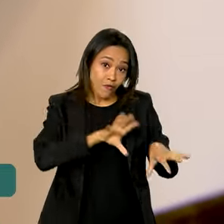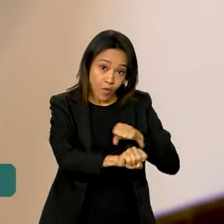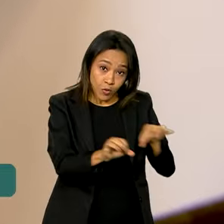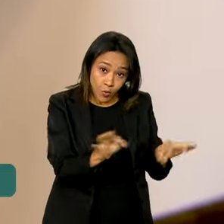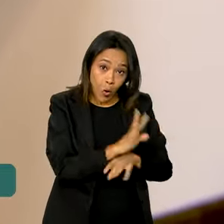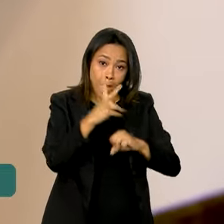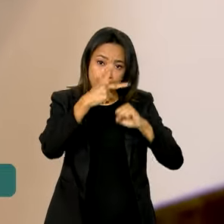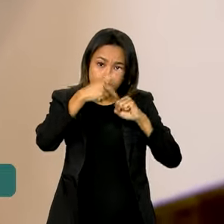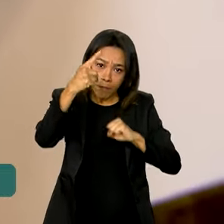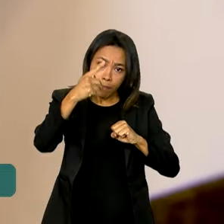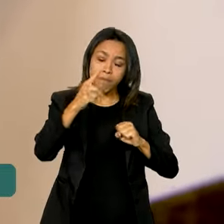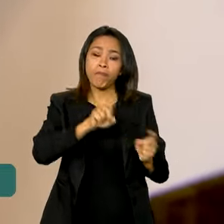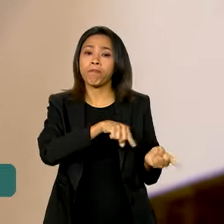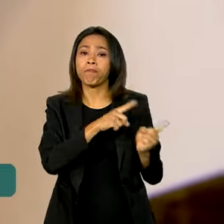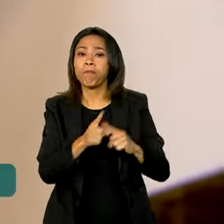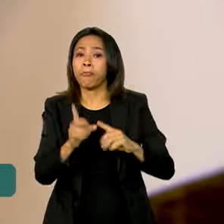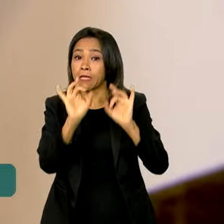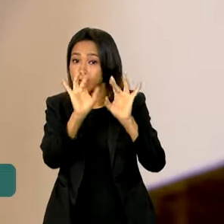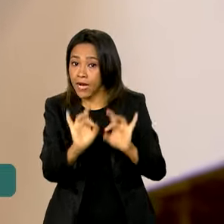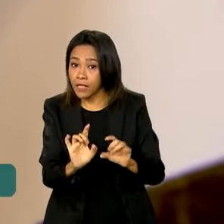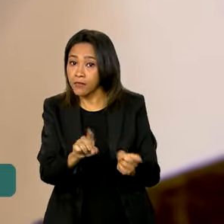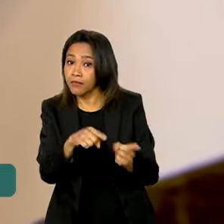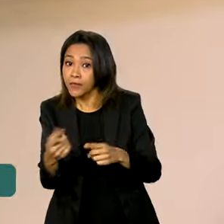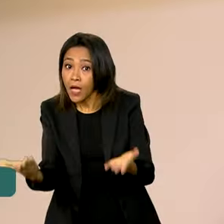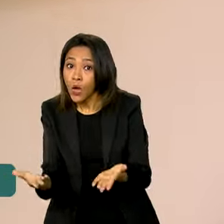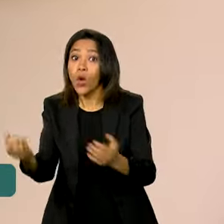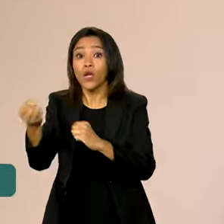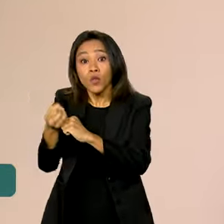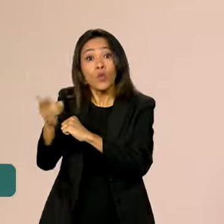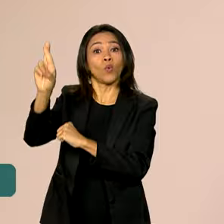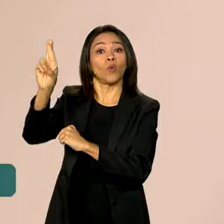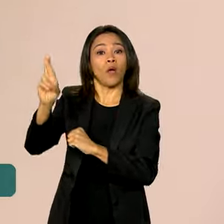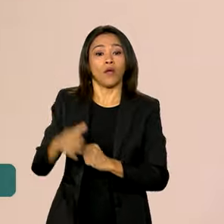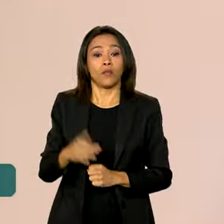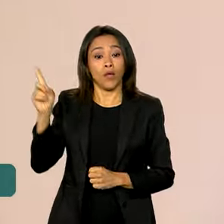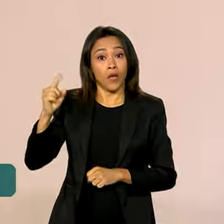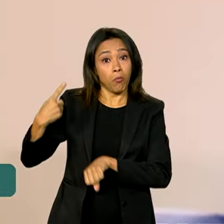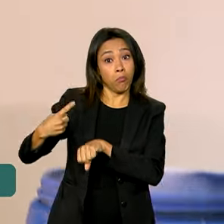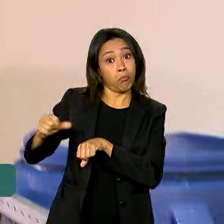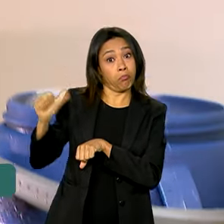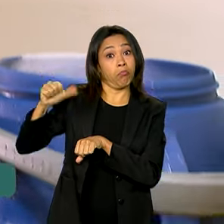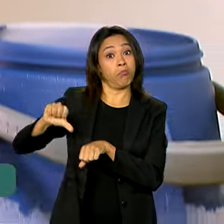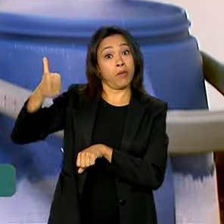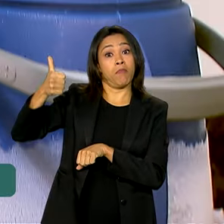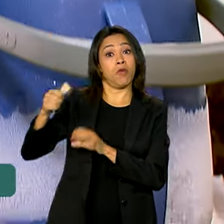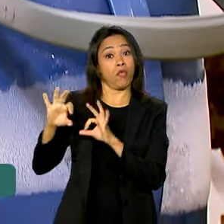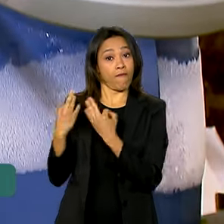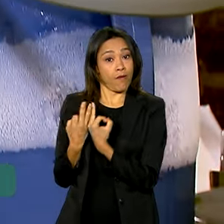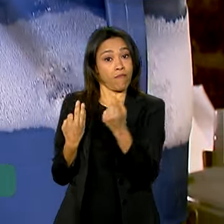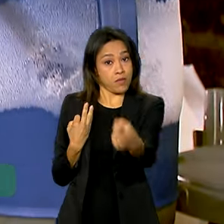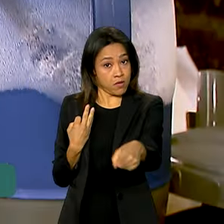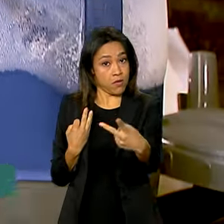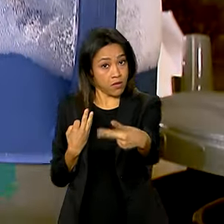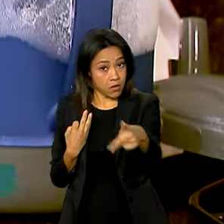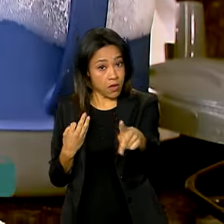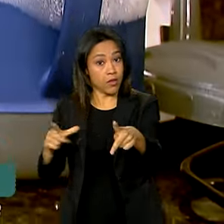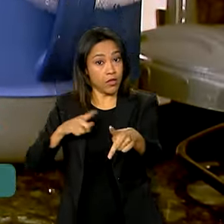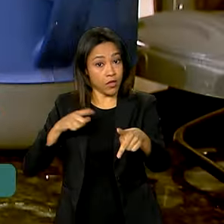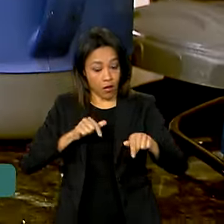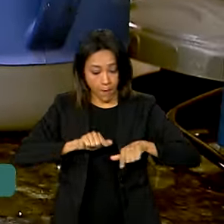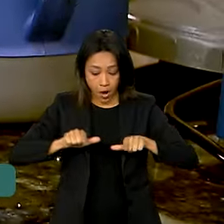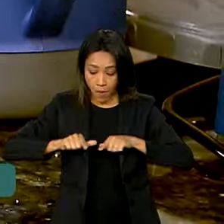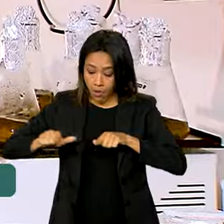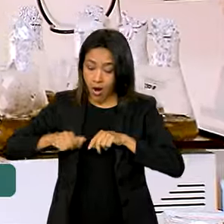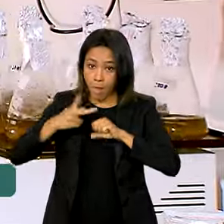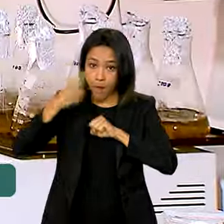Especialização, mestrado e agora doutorado. O primeiro da família a ter os títulos. E ele nem pensa